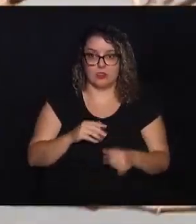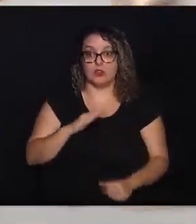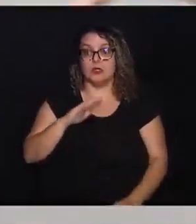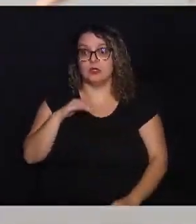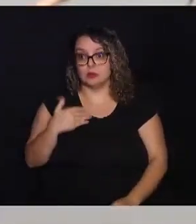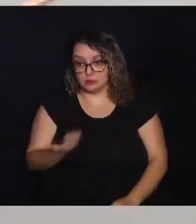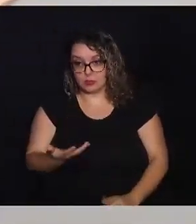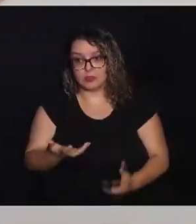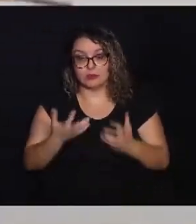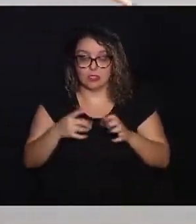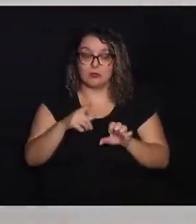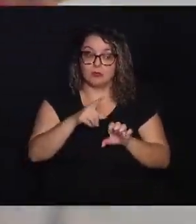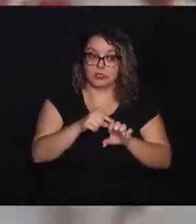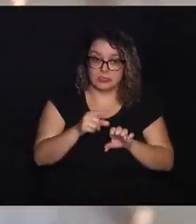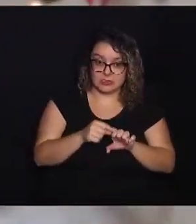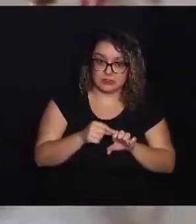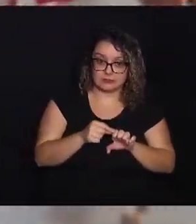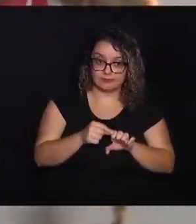quer empreender,